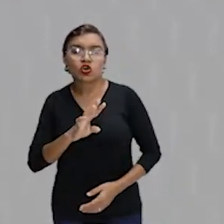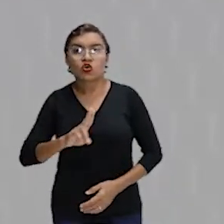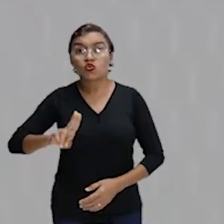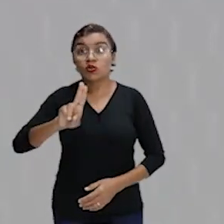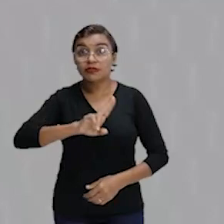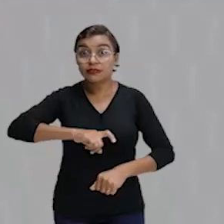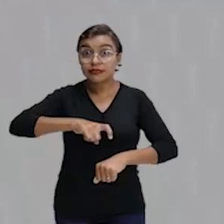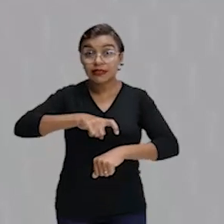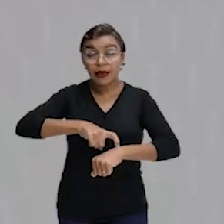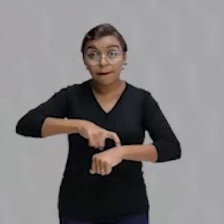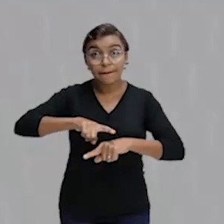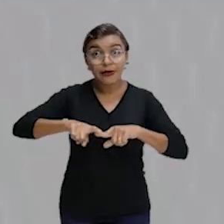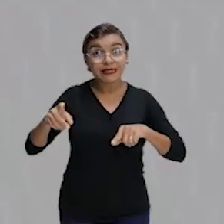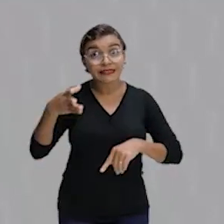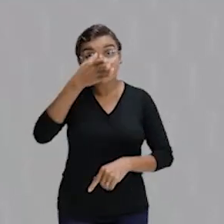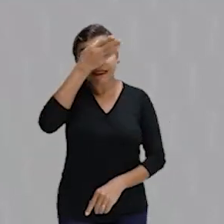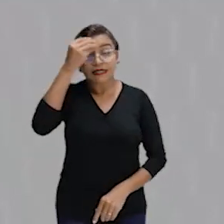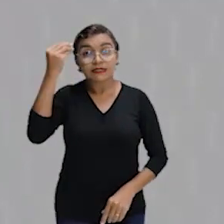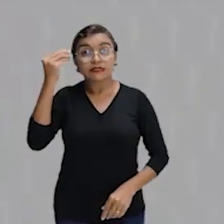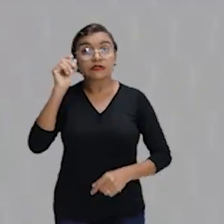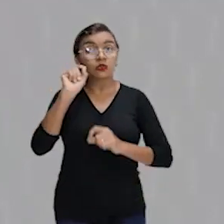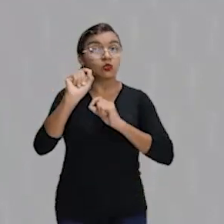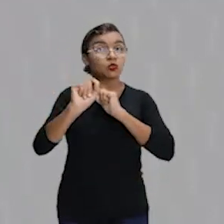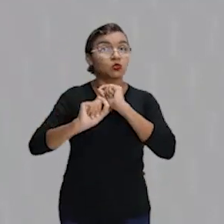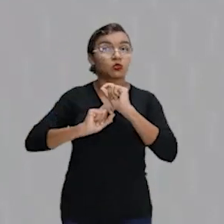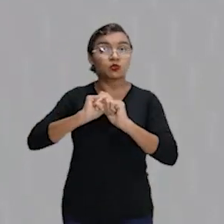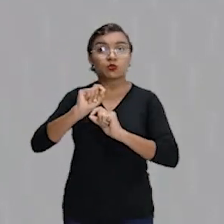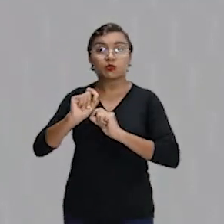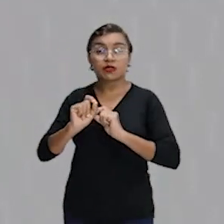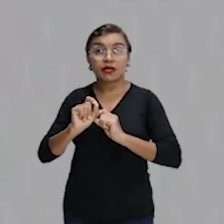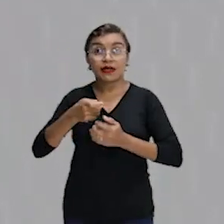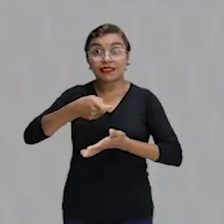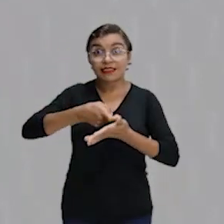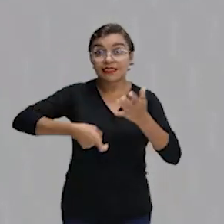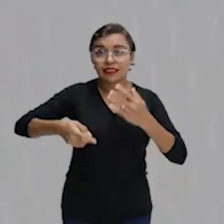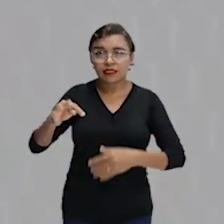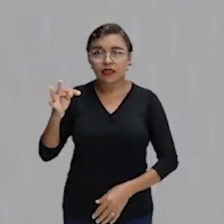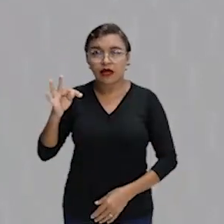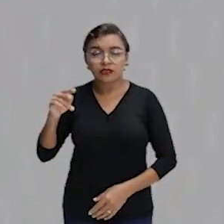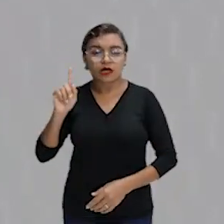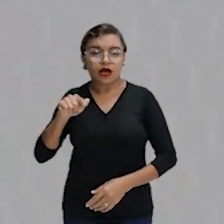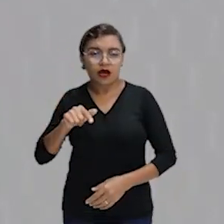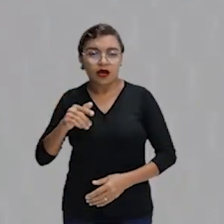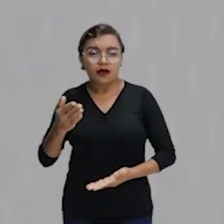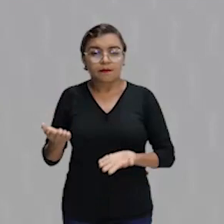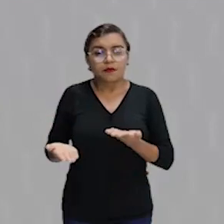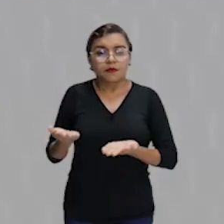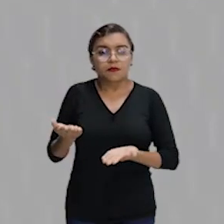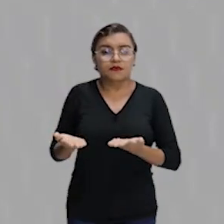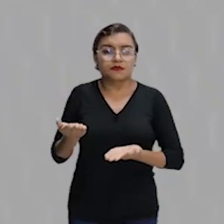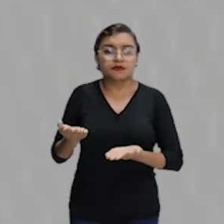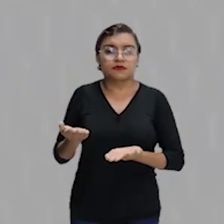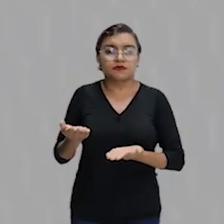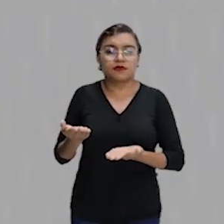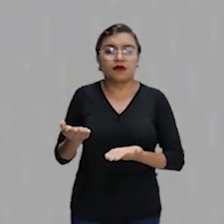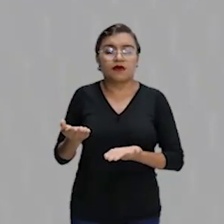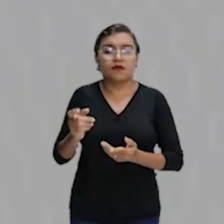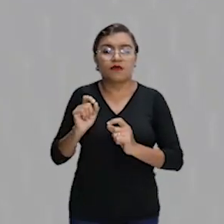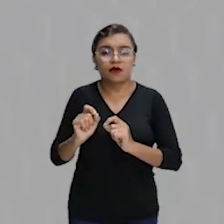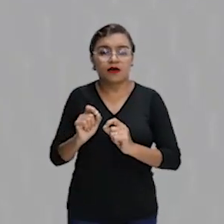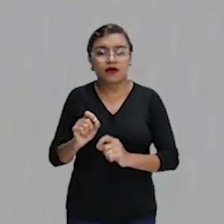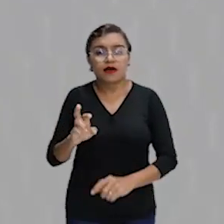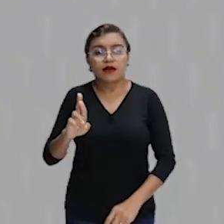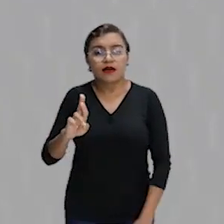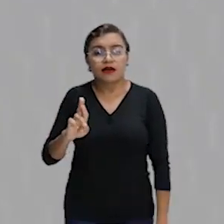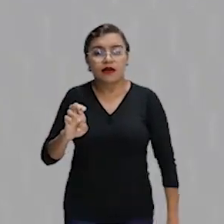mas esquecendo que é taxa proporcional à quantidade restante. Tá? Então, essa